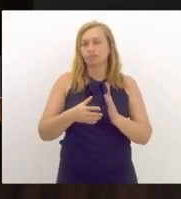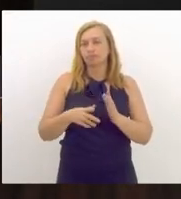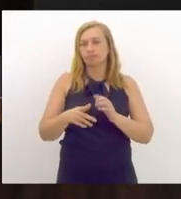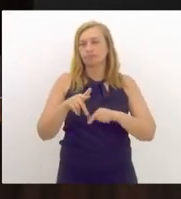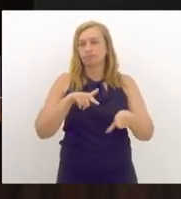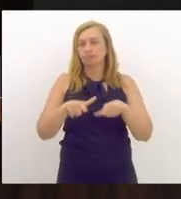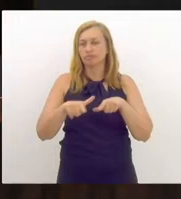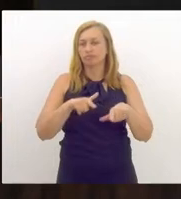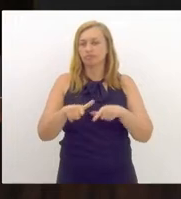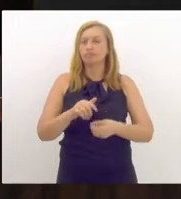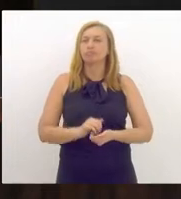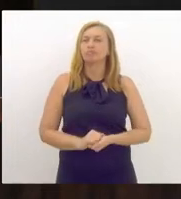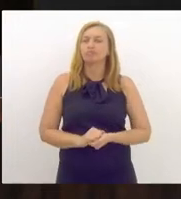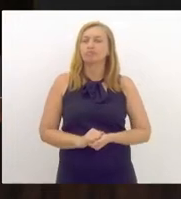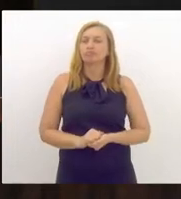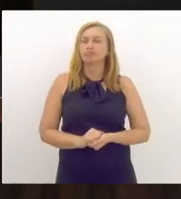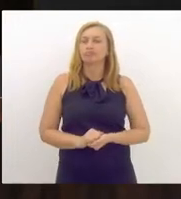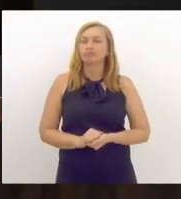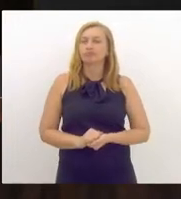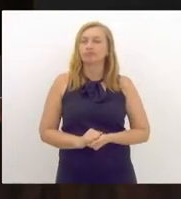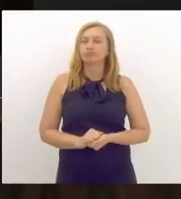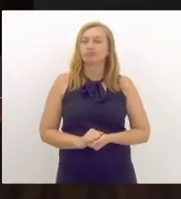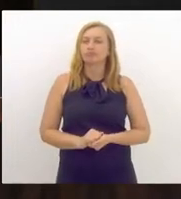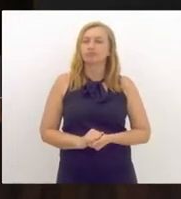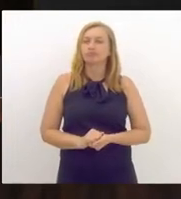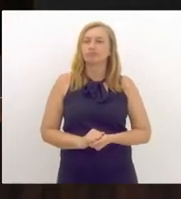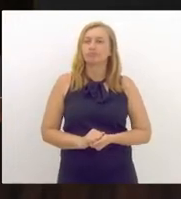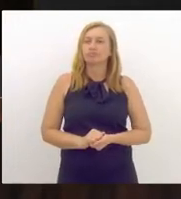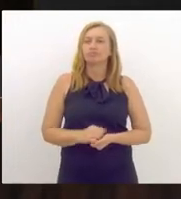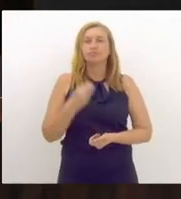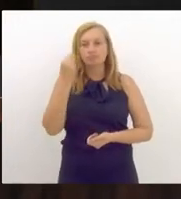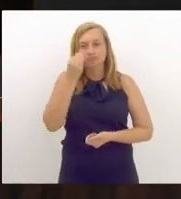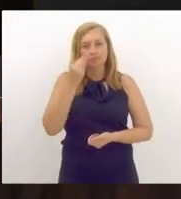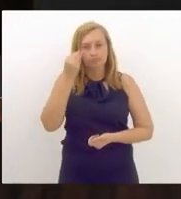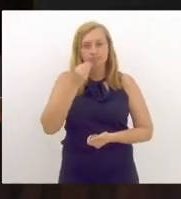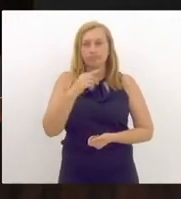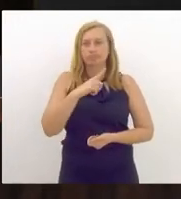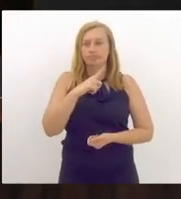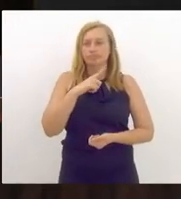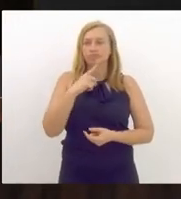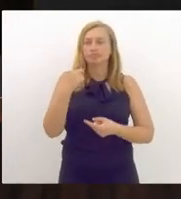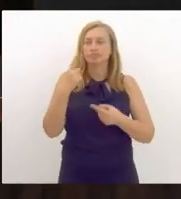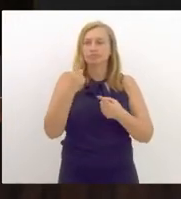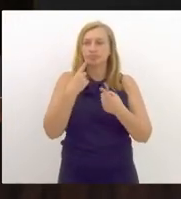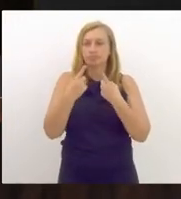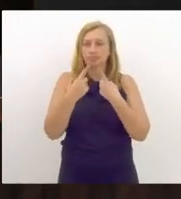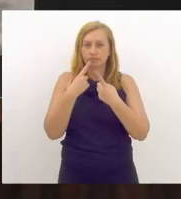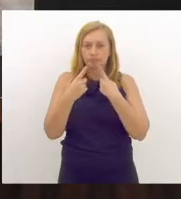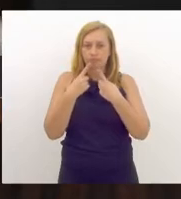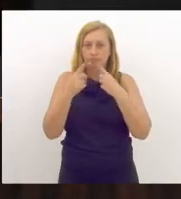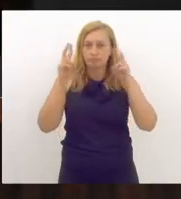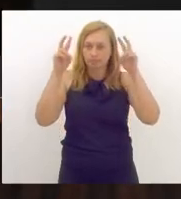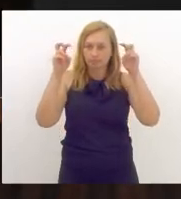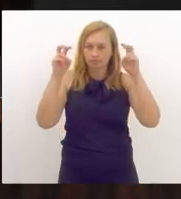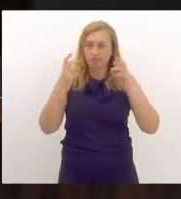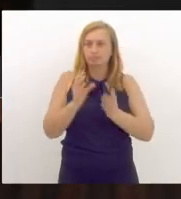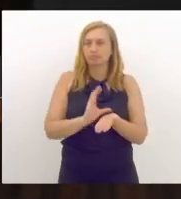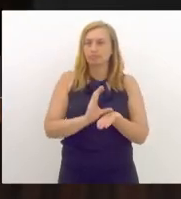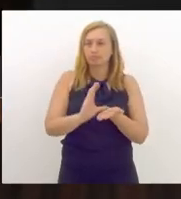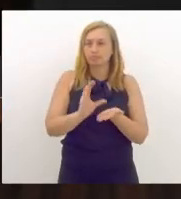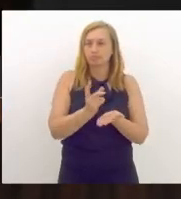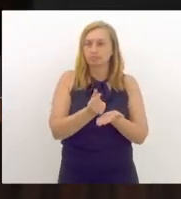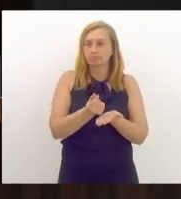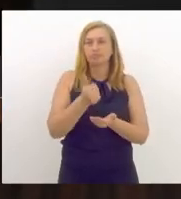orçamento aplicativo e nós revisitamos essa experiência para discutir essa questão do orçamento